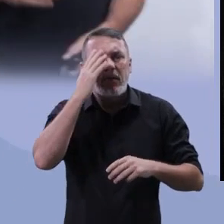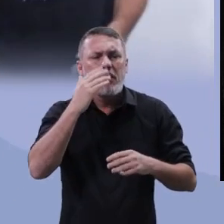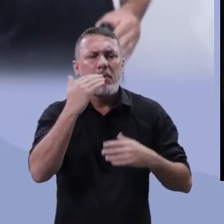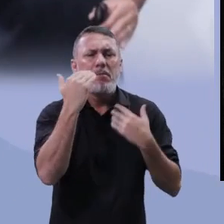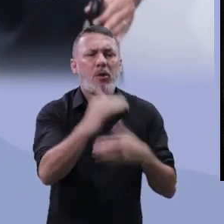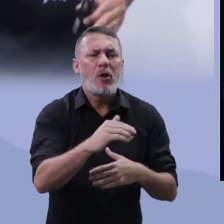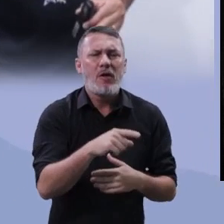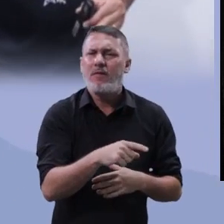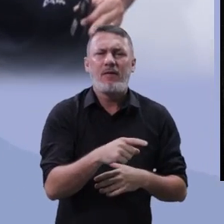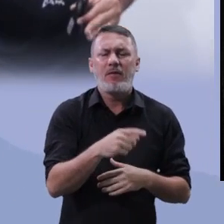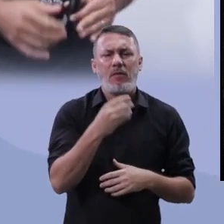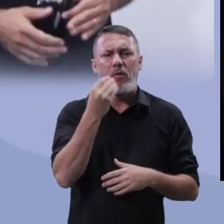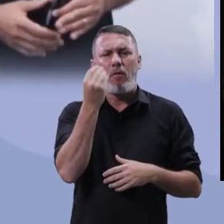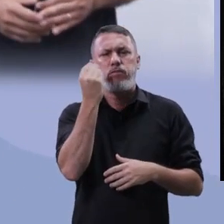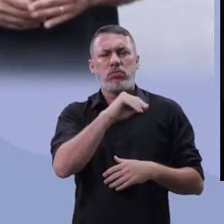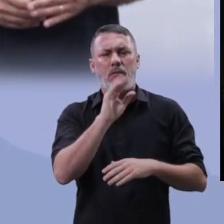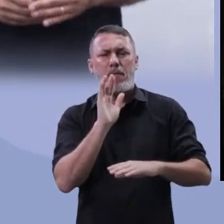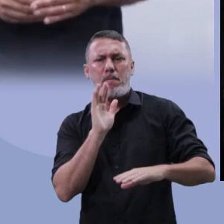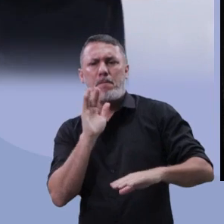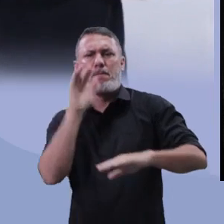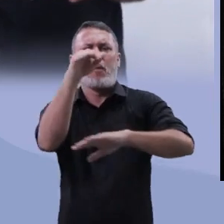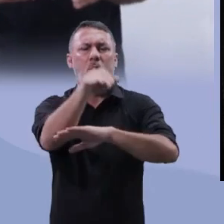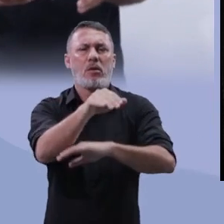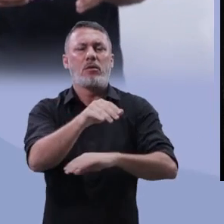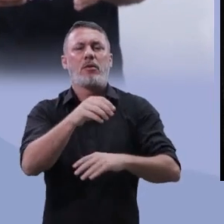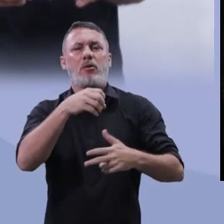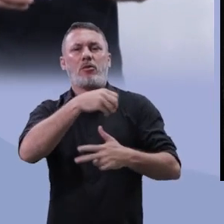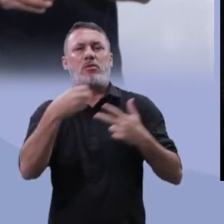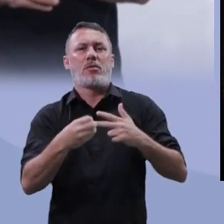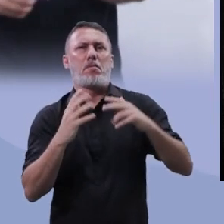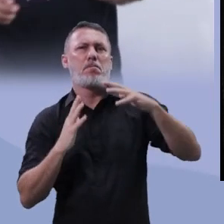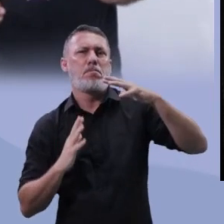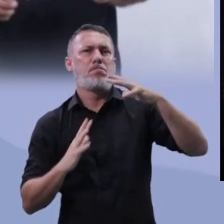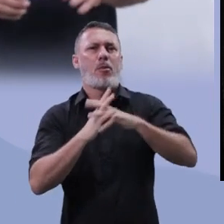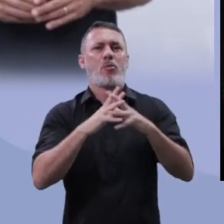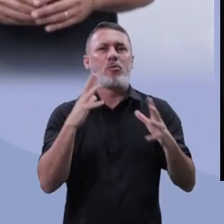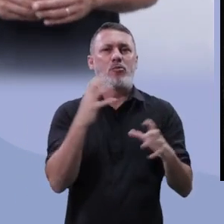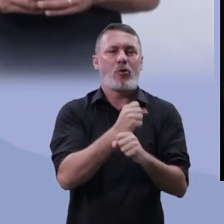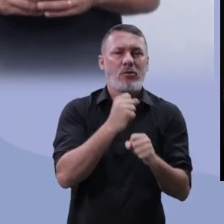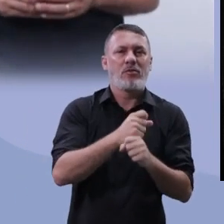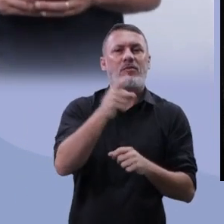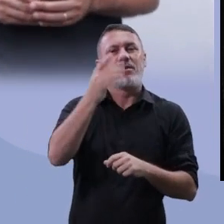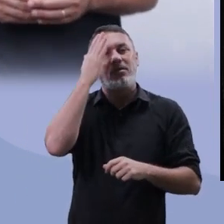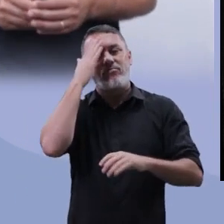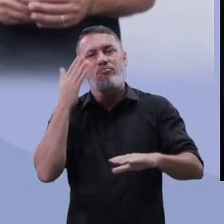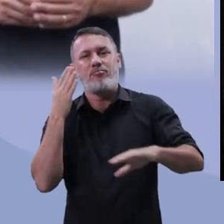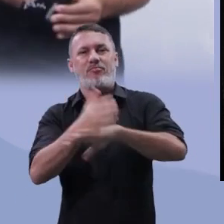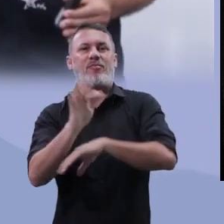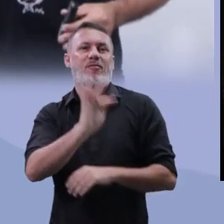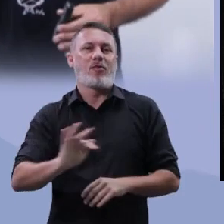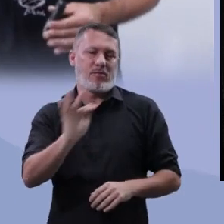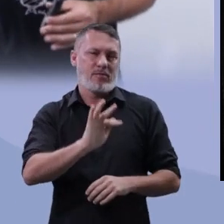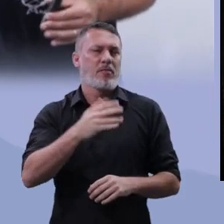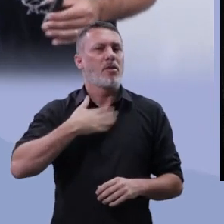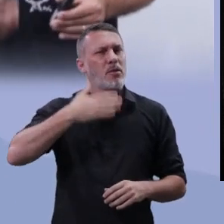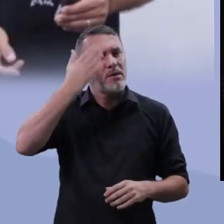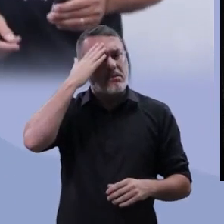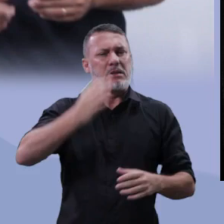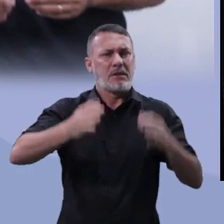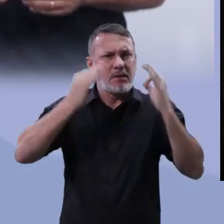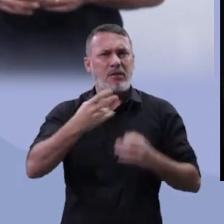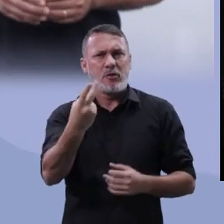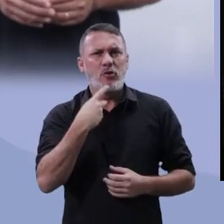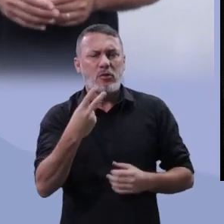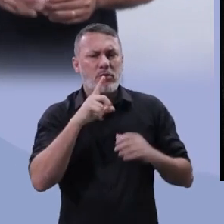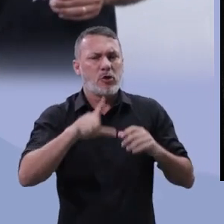um atalho, detonar na prova do Enem e entrar na faculdade. Essa é a nossa ideia aqui no Hacker da Matemática. Eu tenho certeza